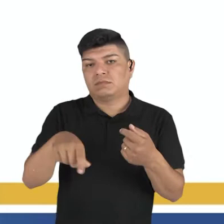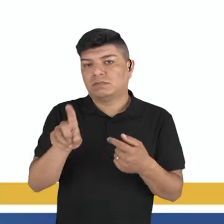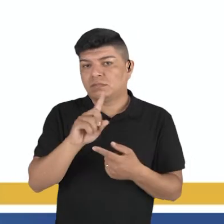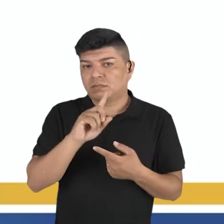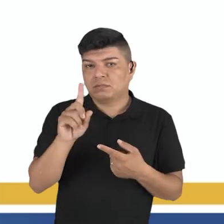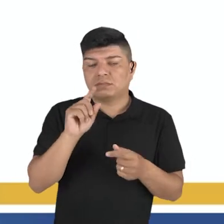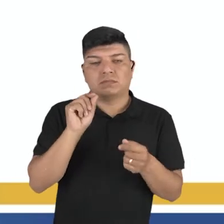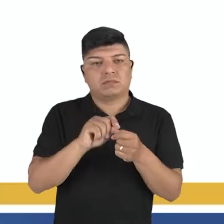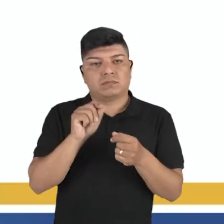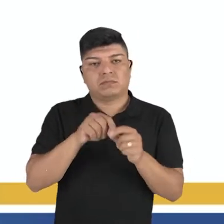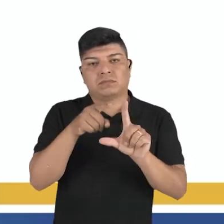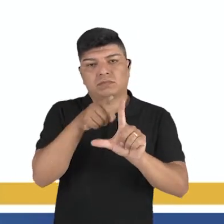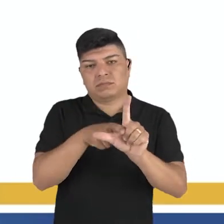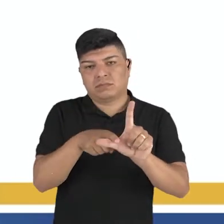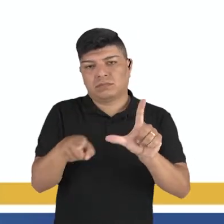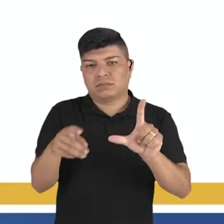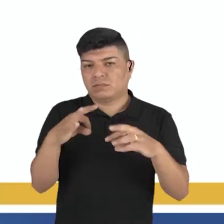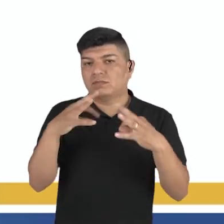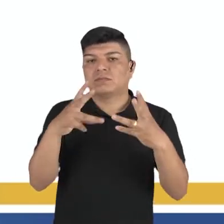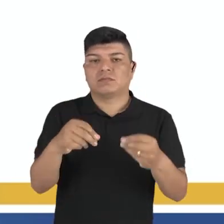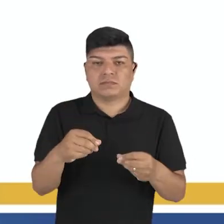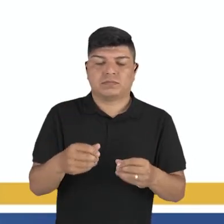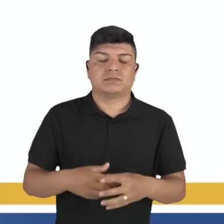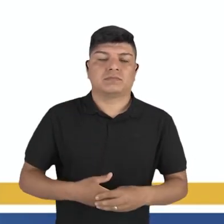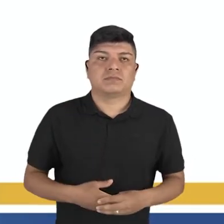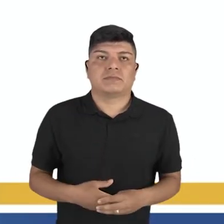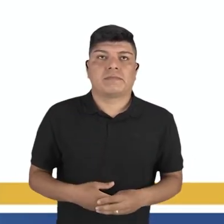fazer medir tudo direitinho, né?